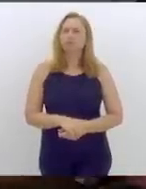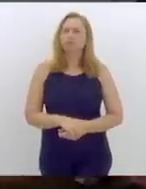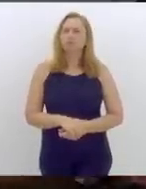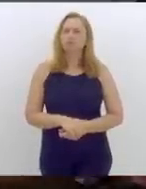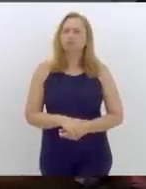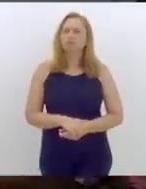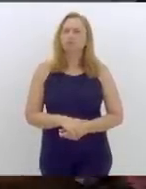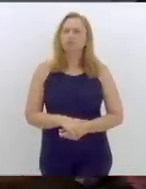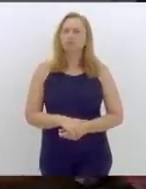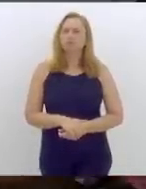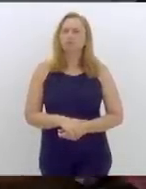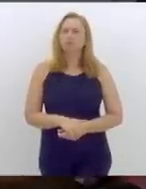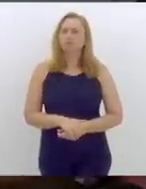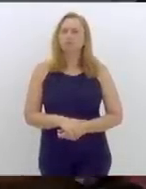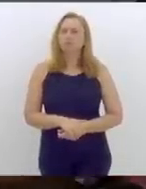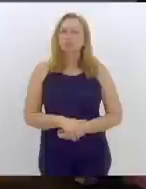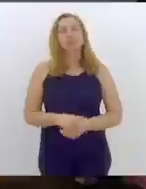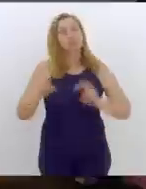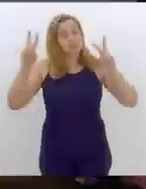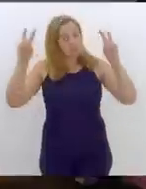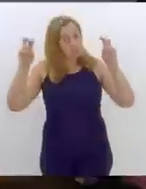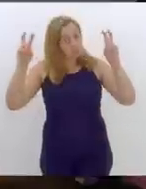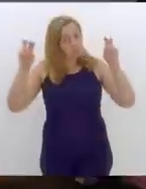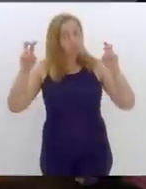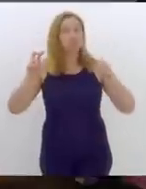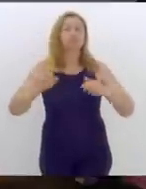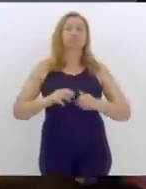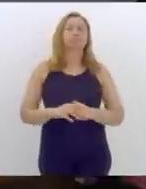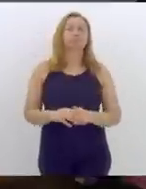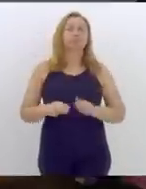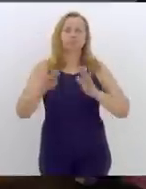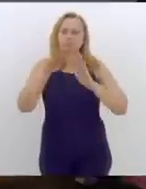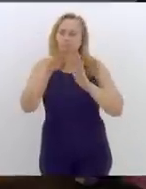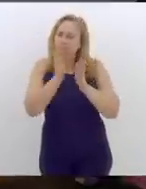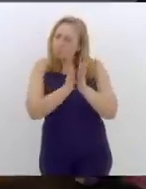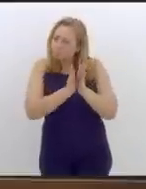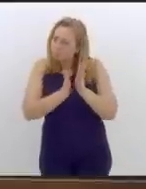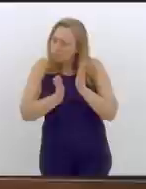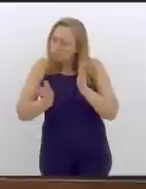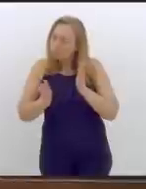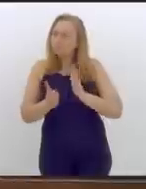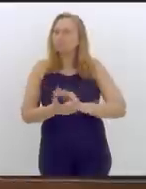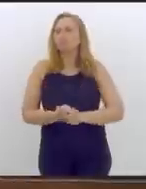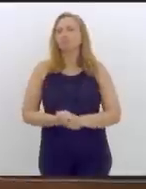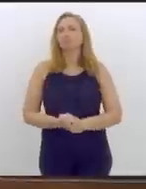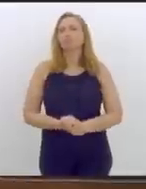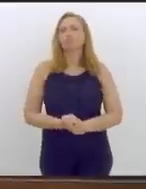e olha só vamos vamos tratar do tema tá para a gente ir por por parte Tá ok gente